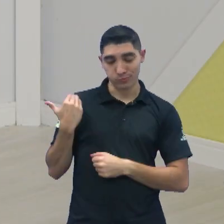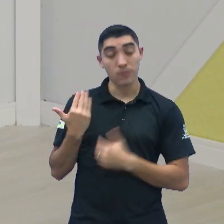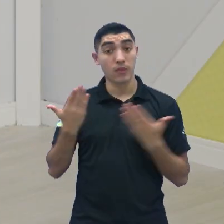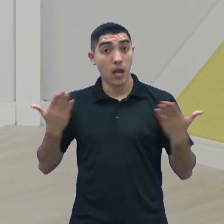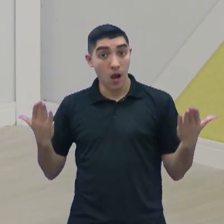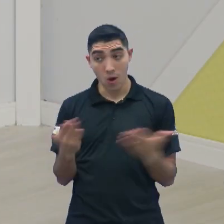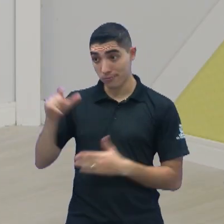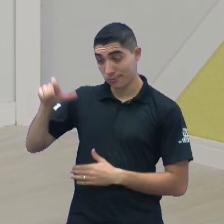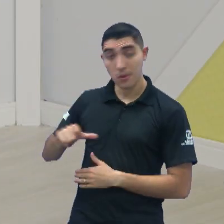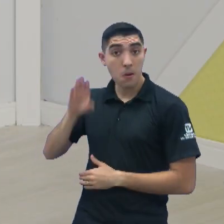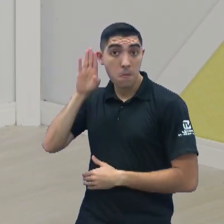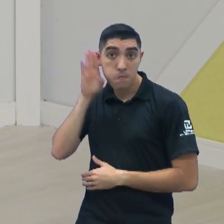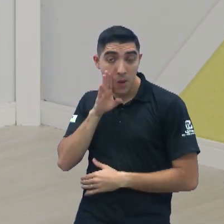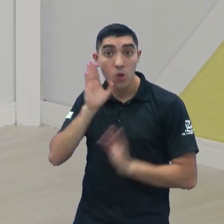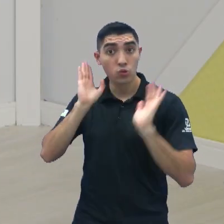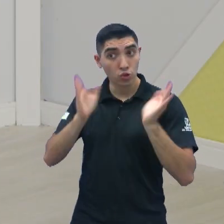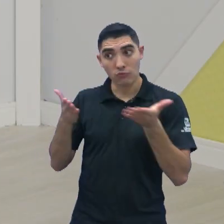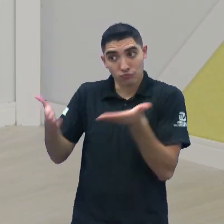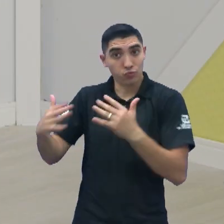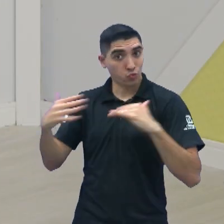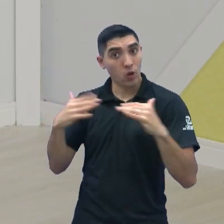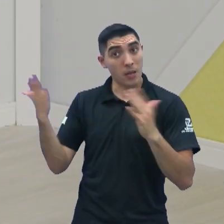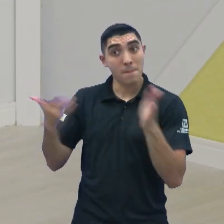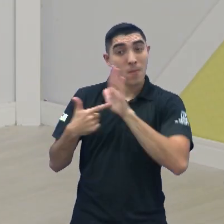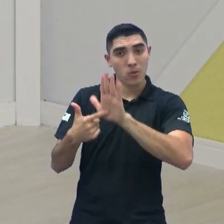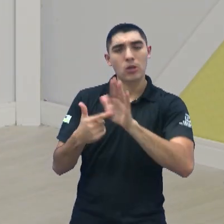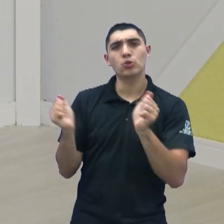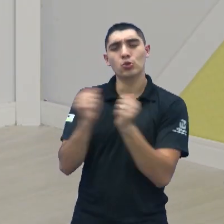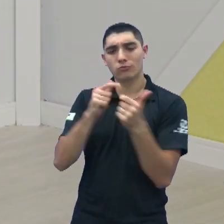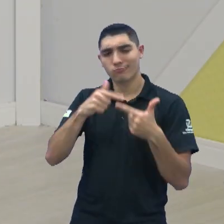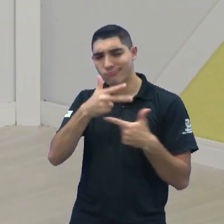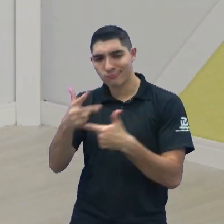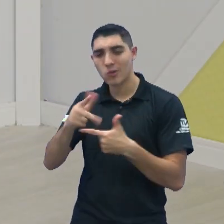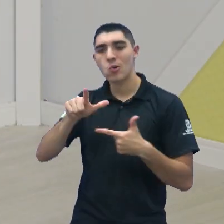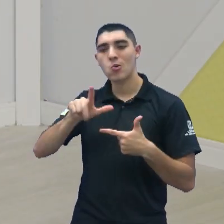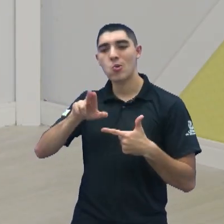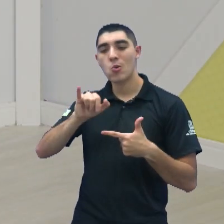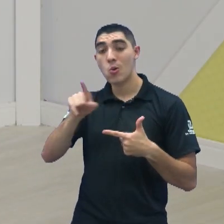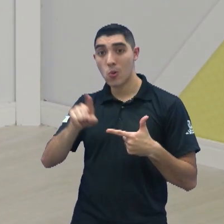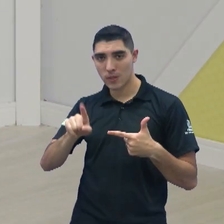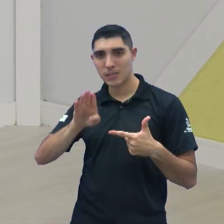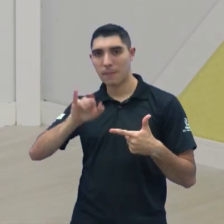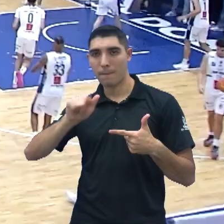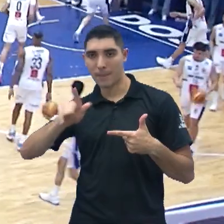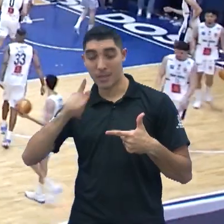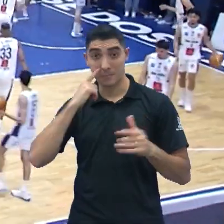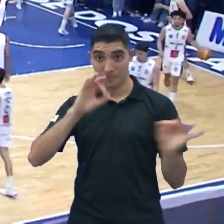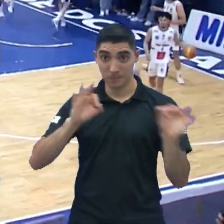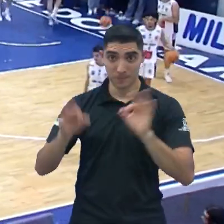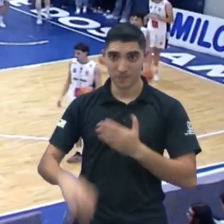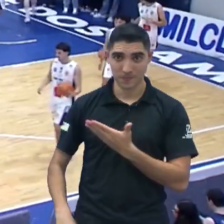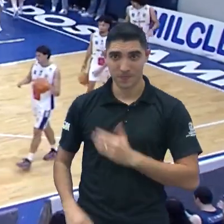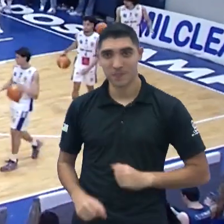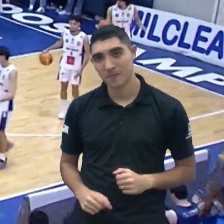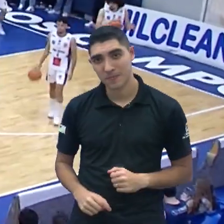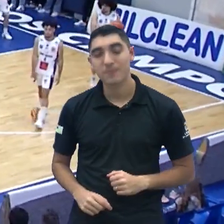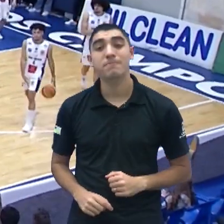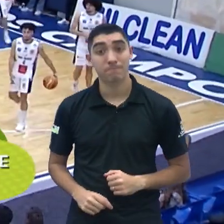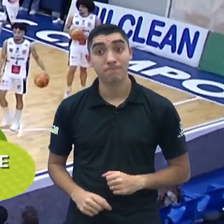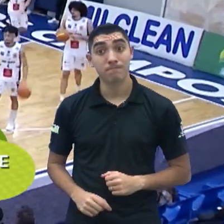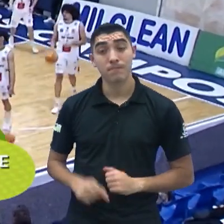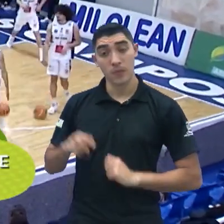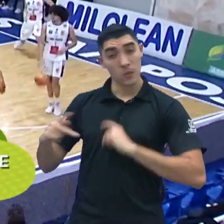conta a história da partida. As imagens são do Luiz Big. Solta, Matheus! Precisando se reabilitar